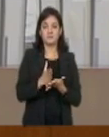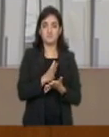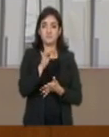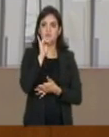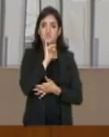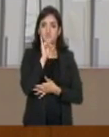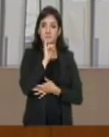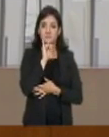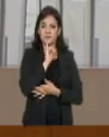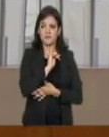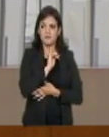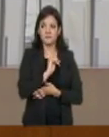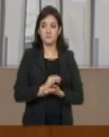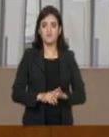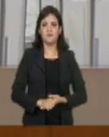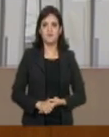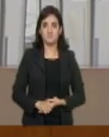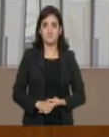processos.